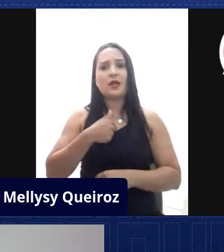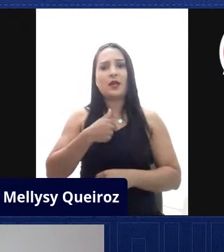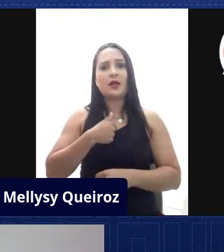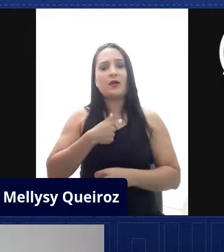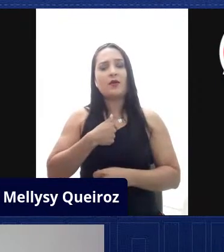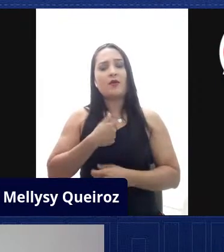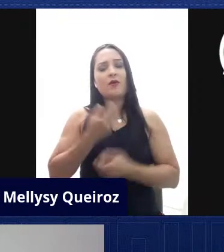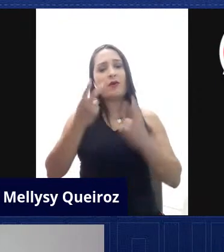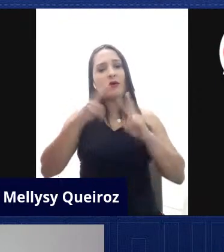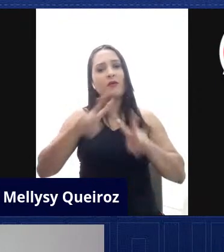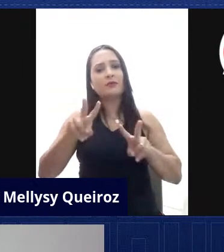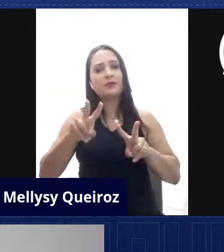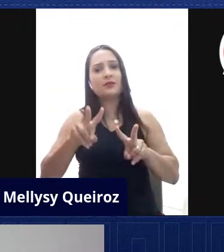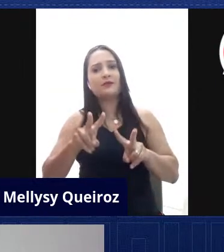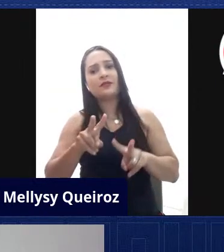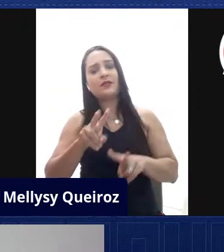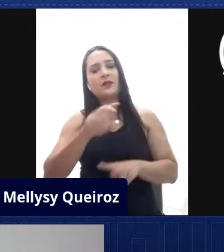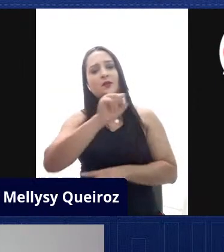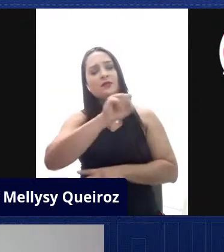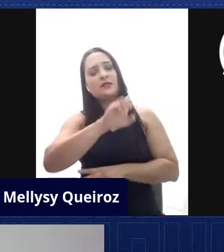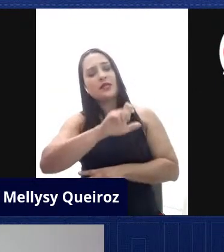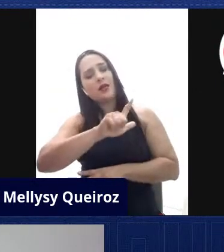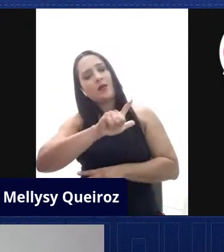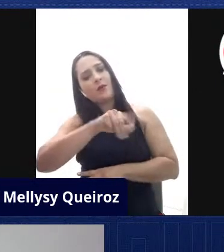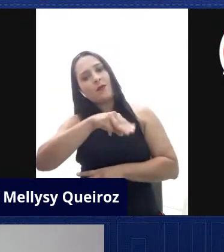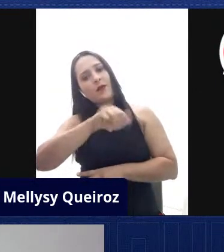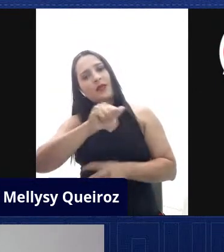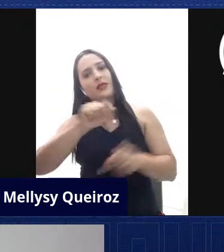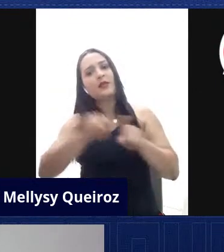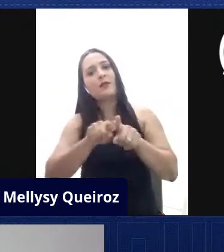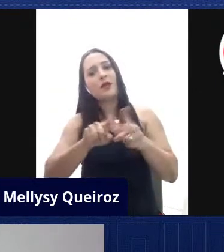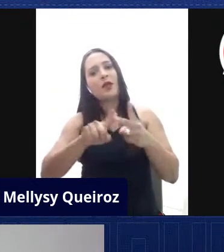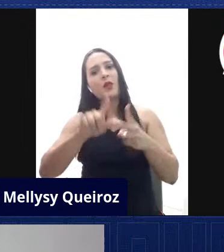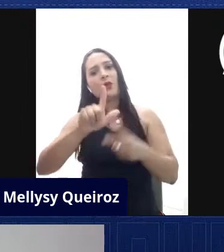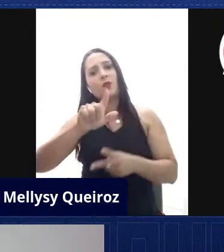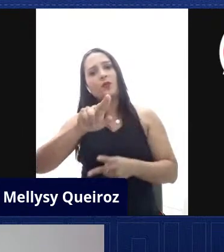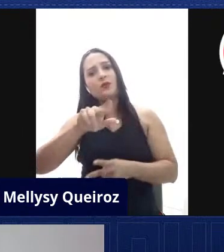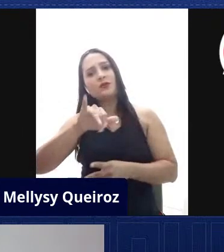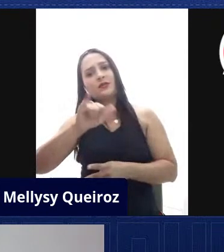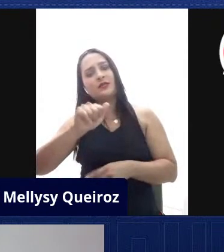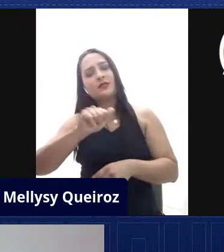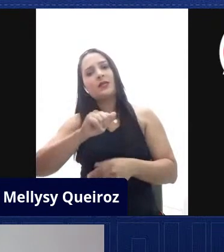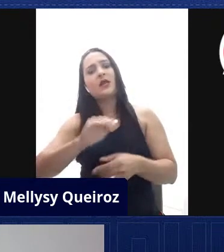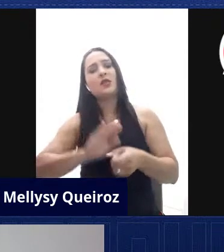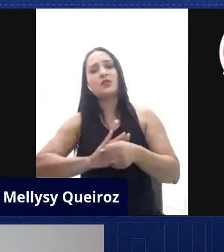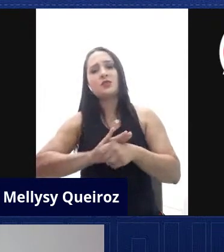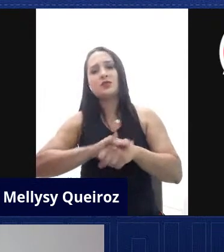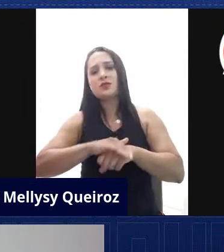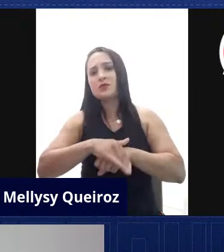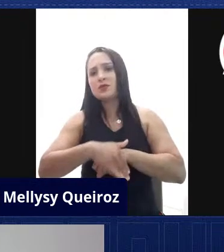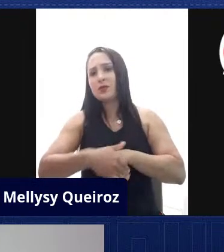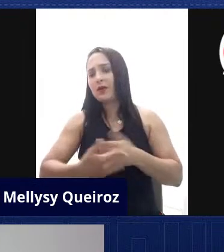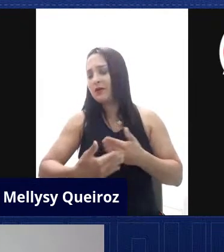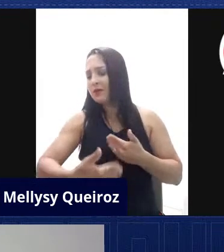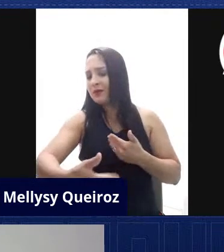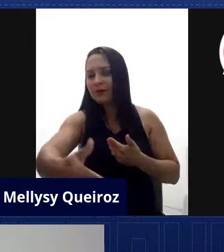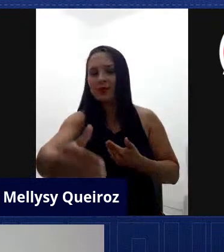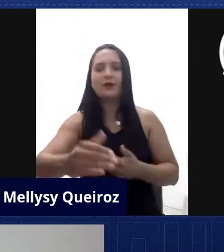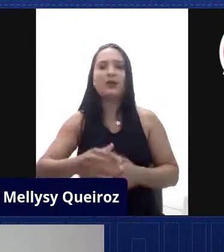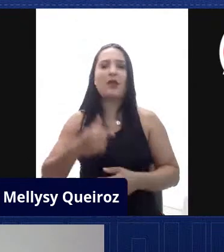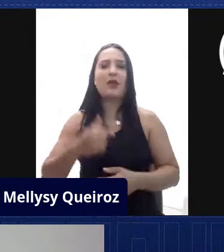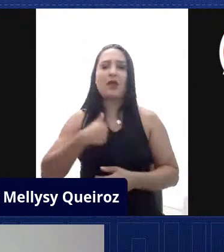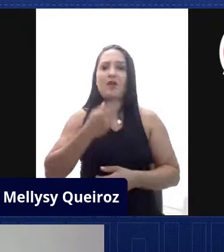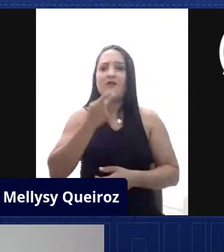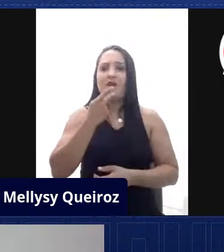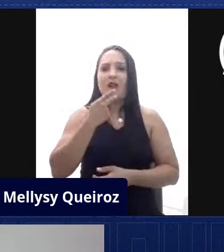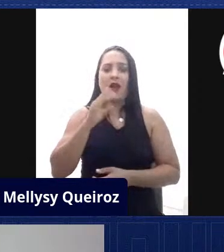aqui a noite toda, né? Não vou falar muito, nós já estamos muito avançados no horário, mas eu gostaria de